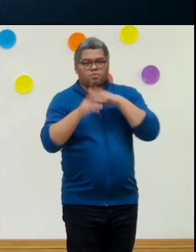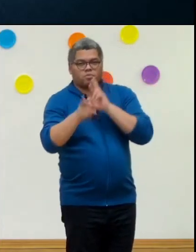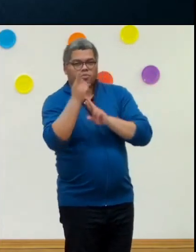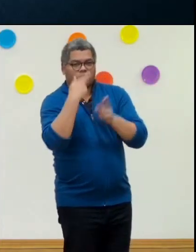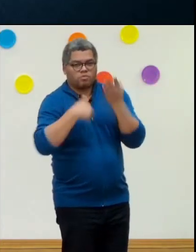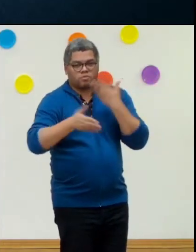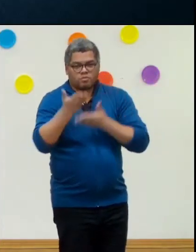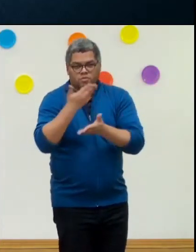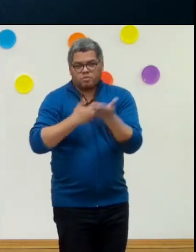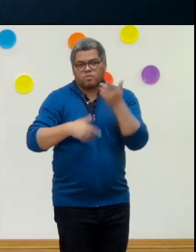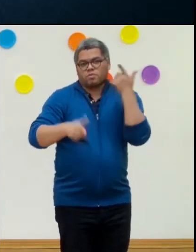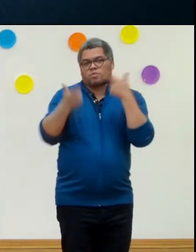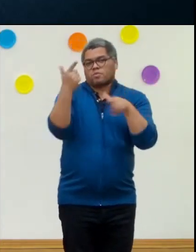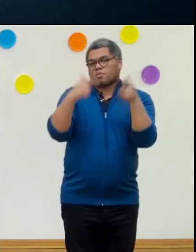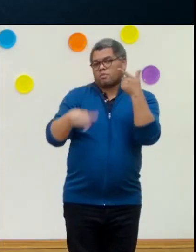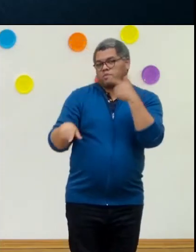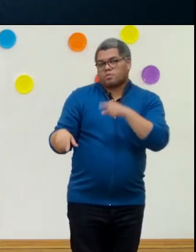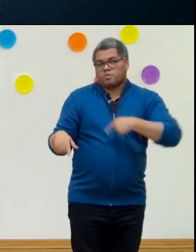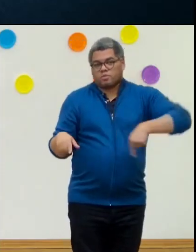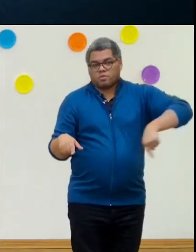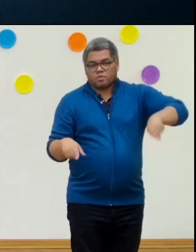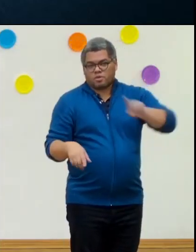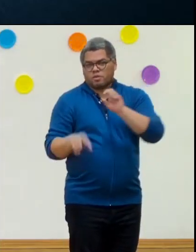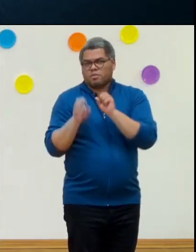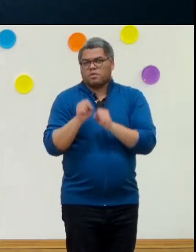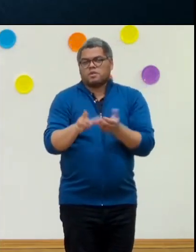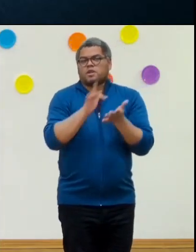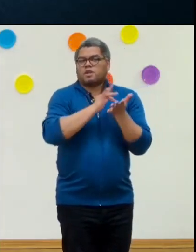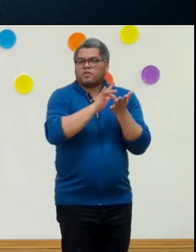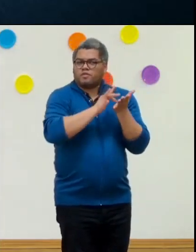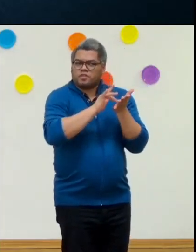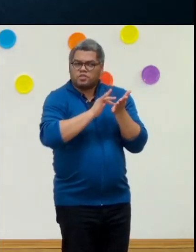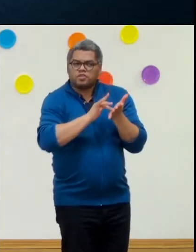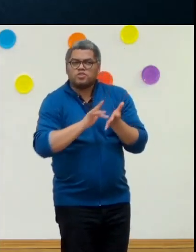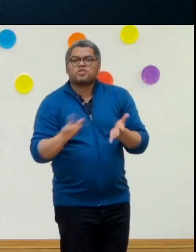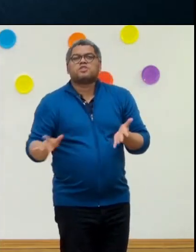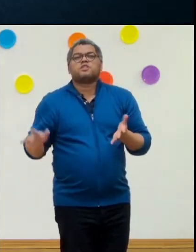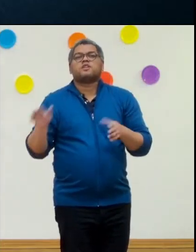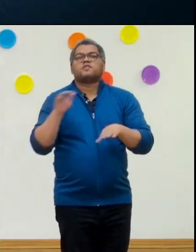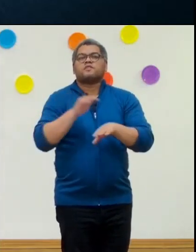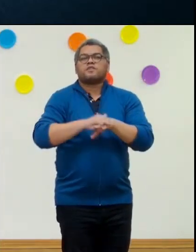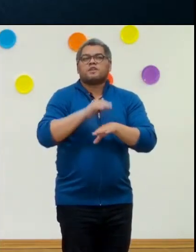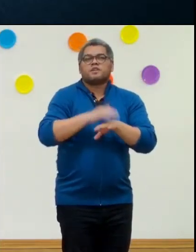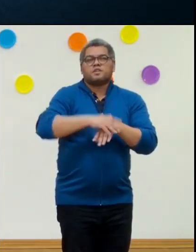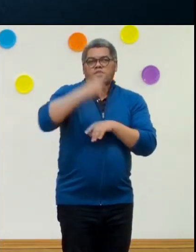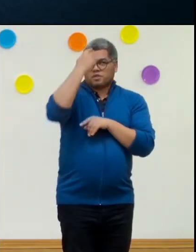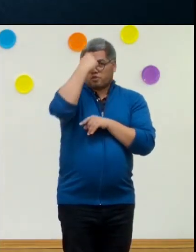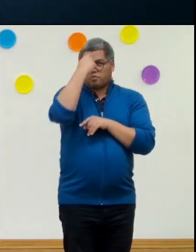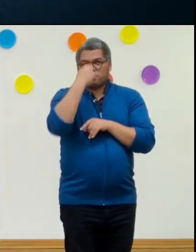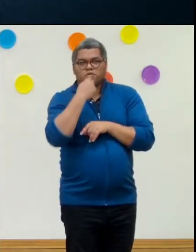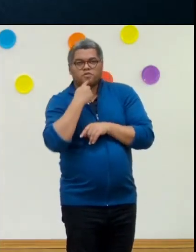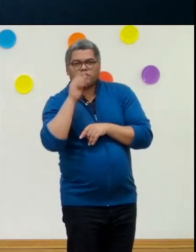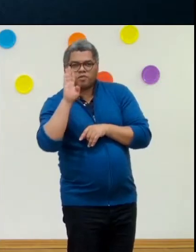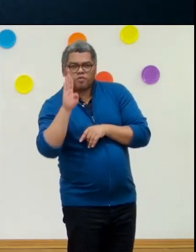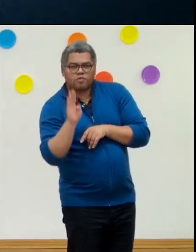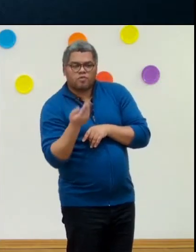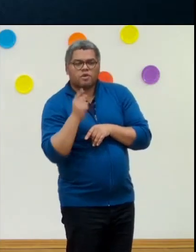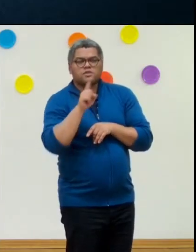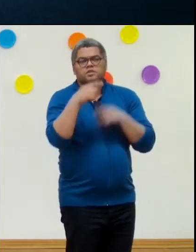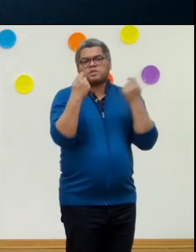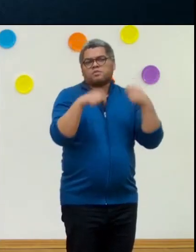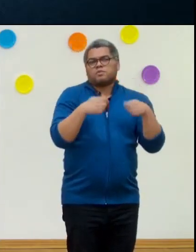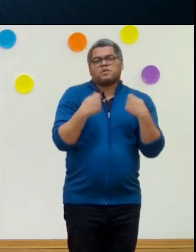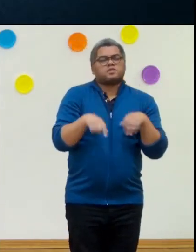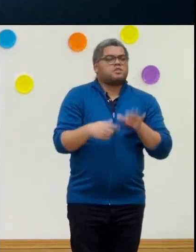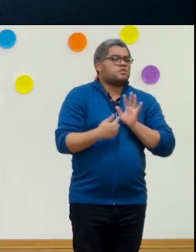relacionamento, onde você pode até simular, você pode fazer um fake seu, um avatar, não sei, você não precisa se expor.